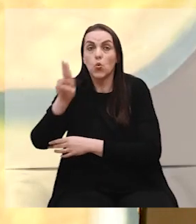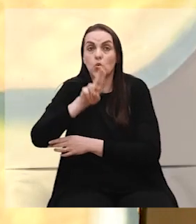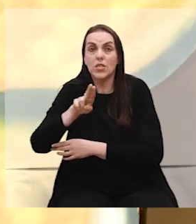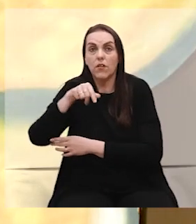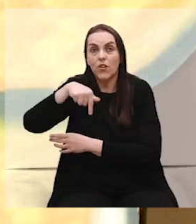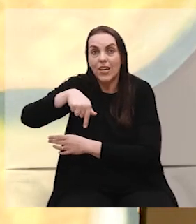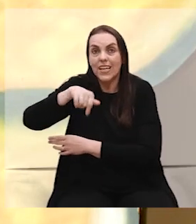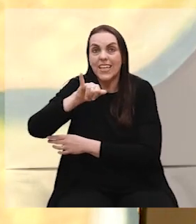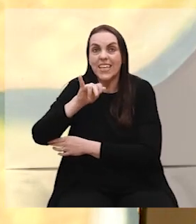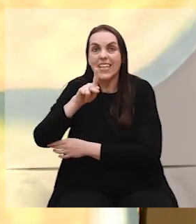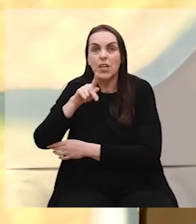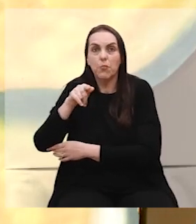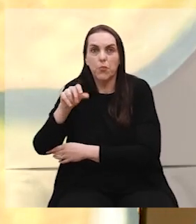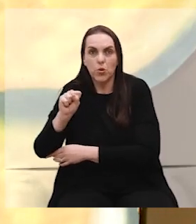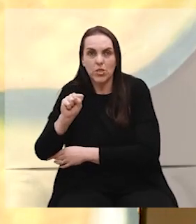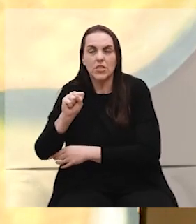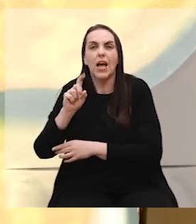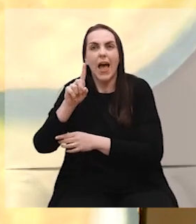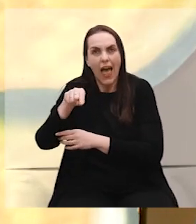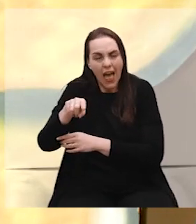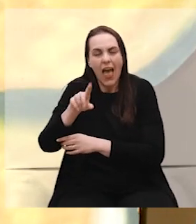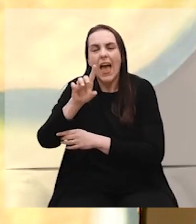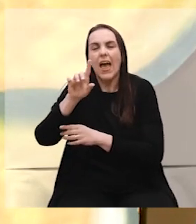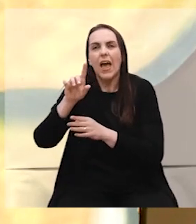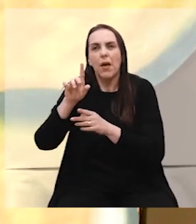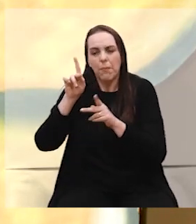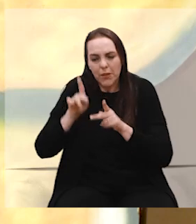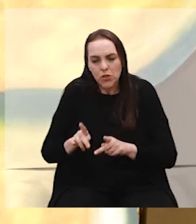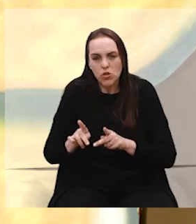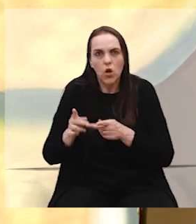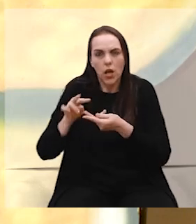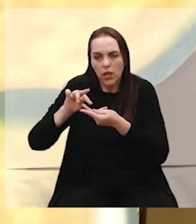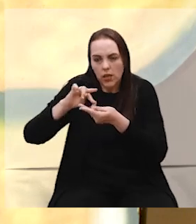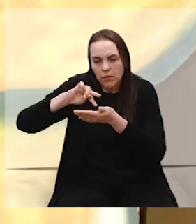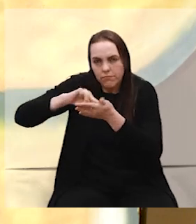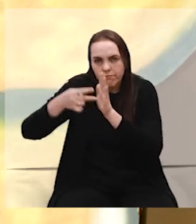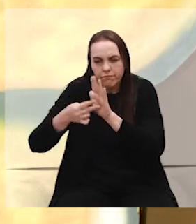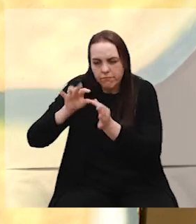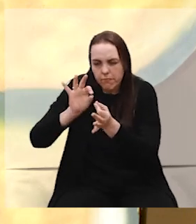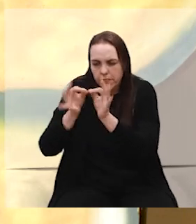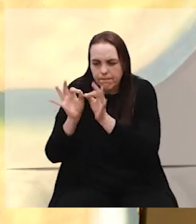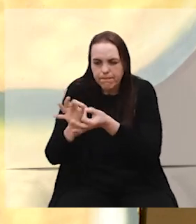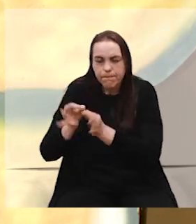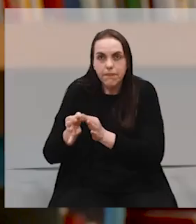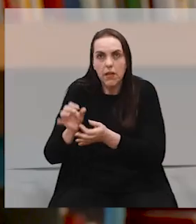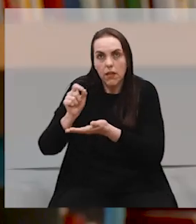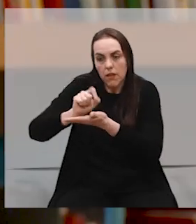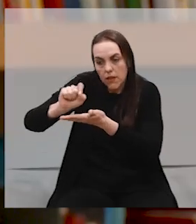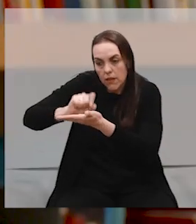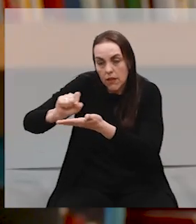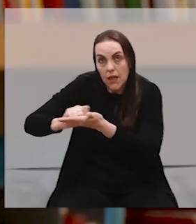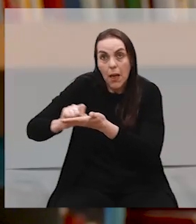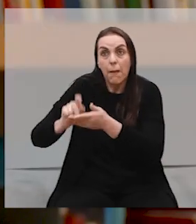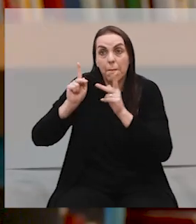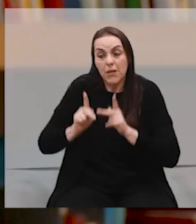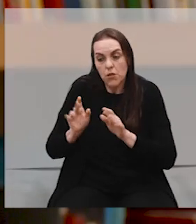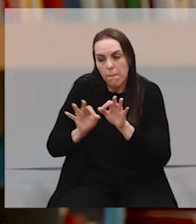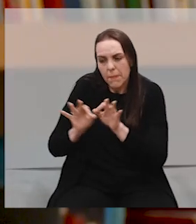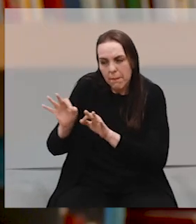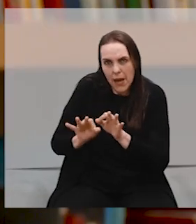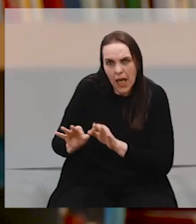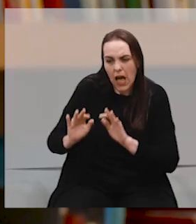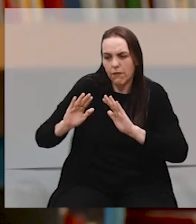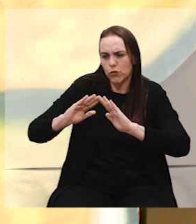usavam quipos. Quipucamayos eram as pessoas que decodificavam esse quipo, que eram pessoas